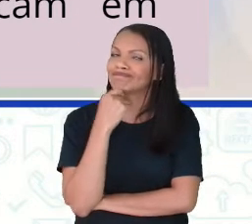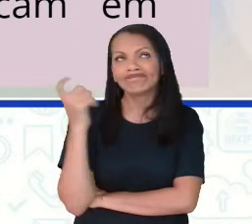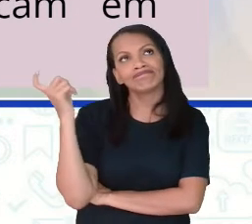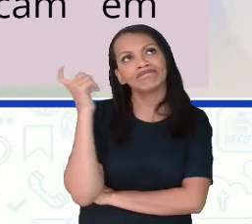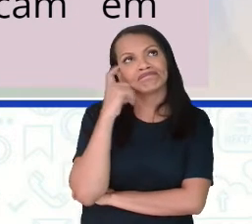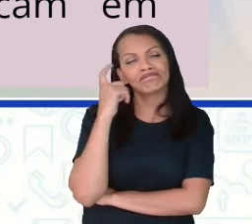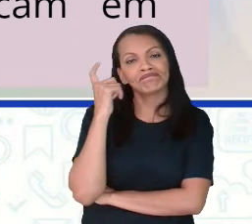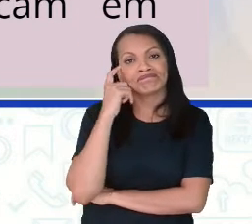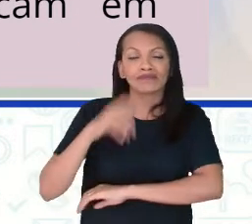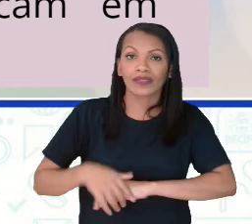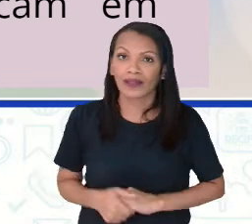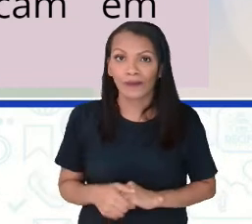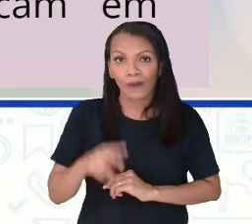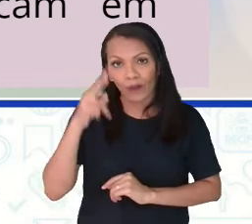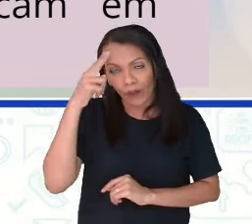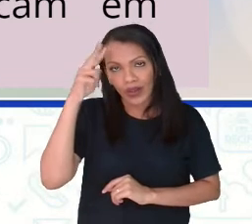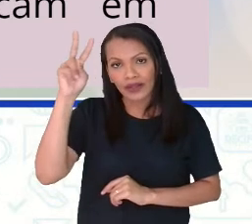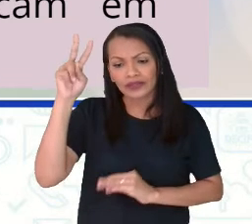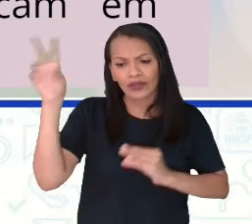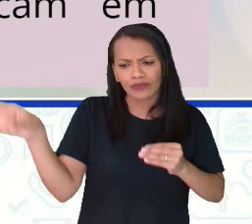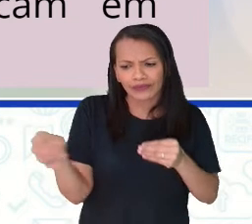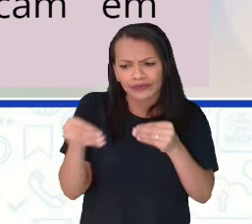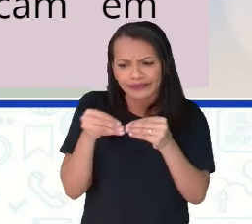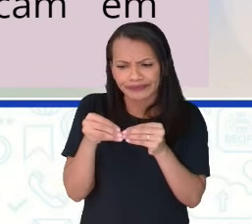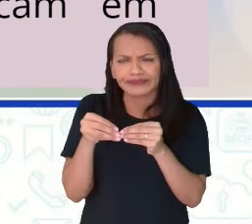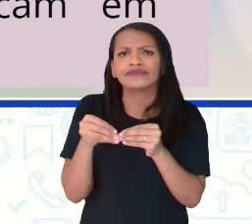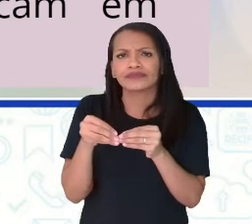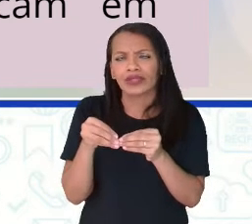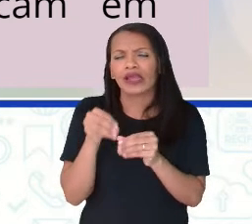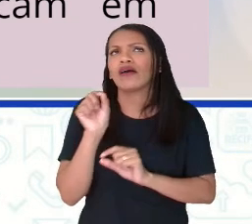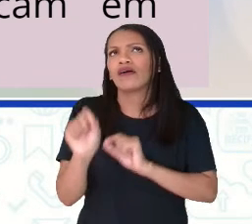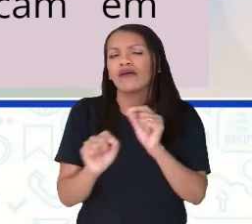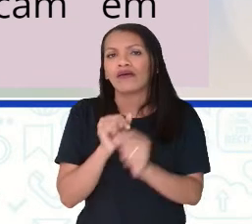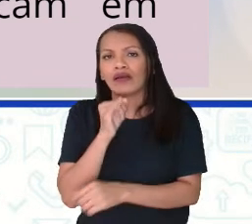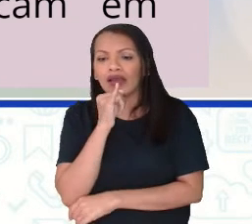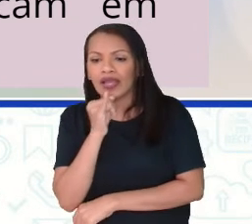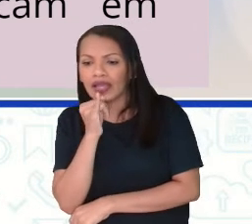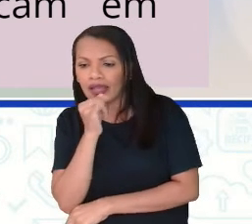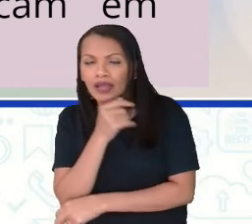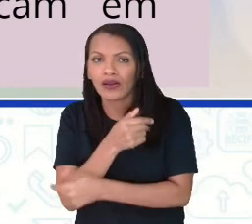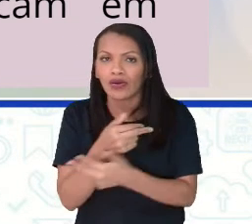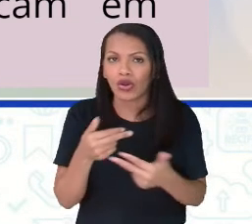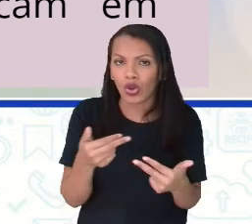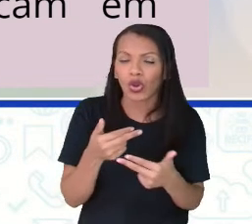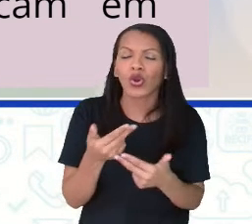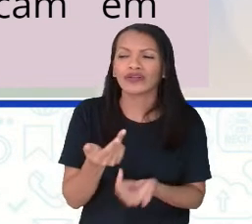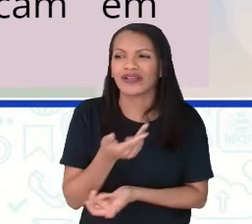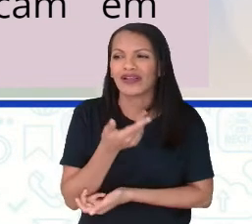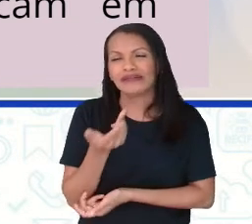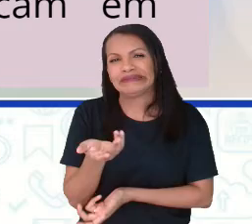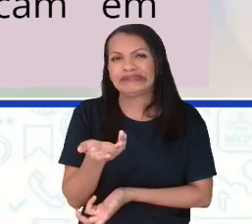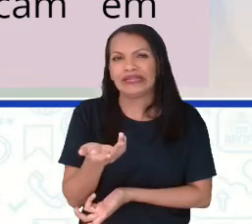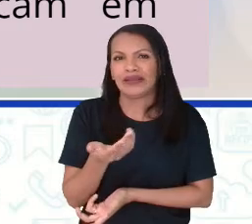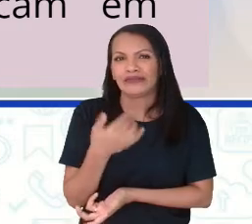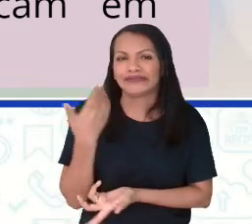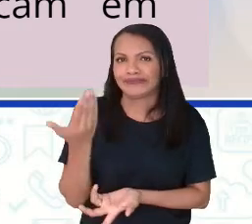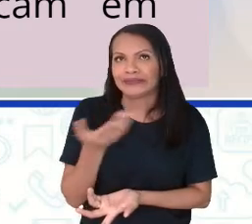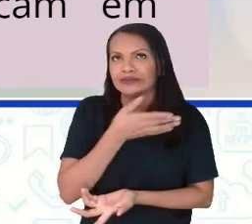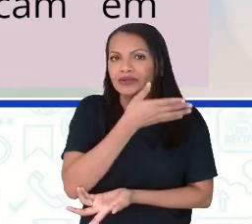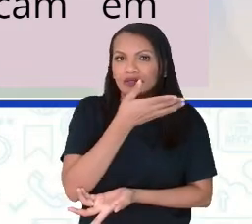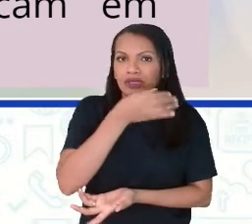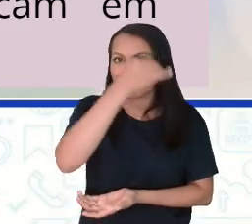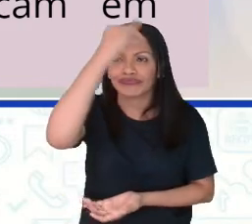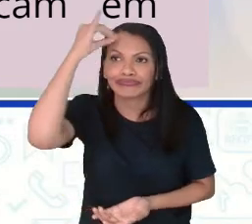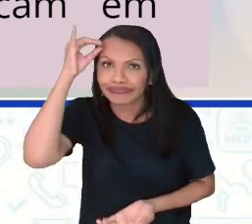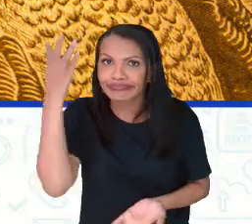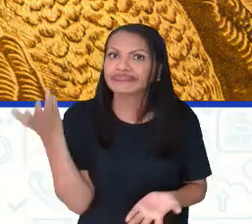histórias sucintas, em geral, falam sobre comportamentos condenáveis, pequenas e grandes injustiças e questões éticas que tocam